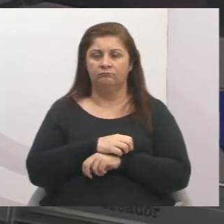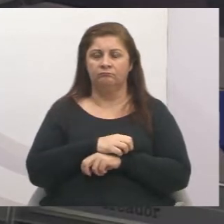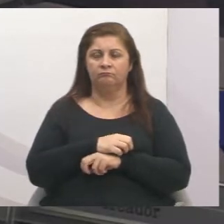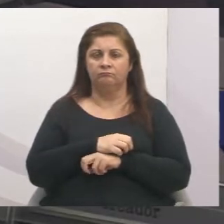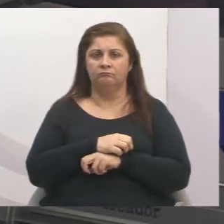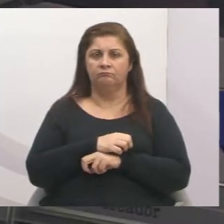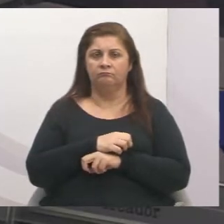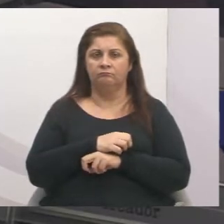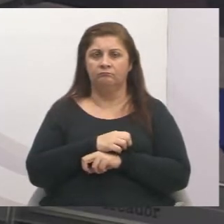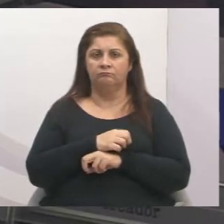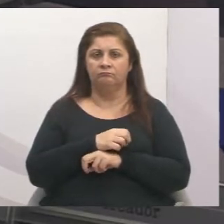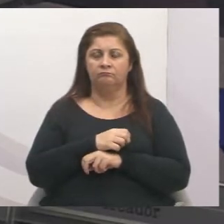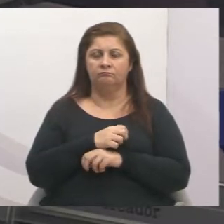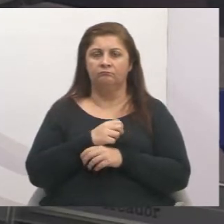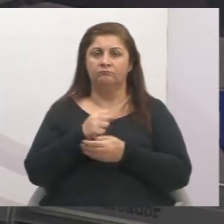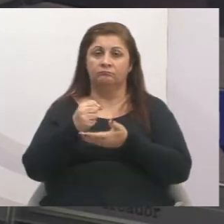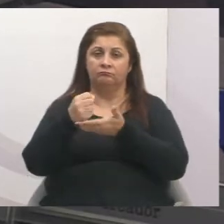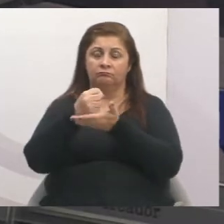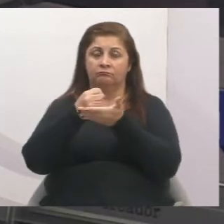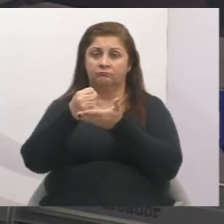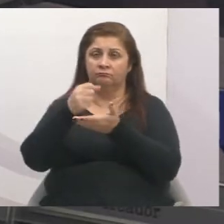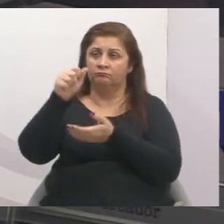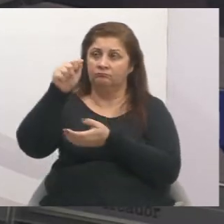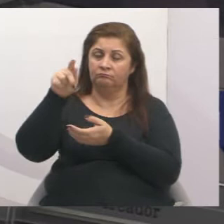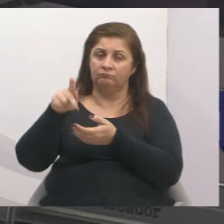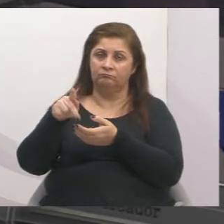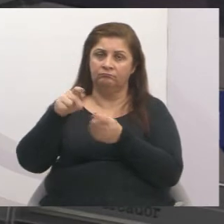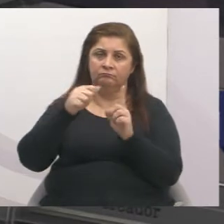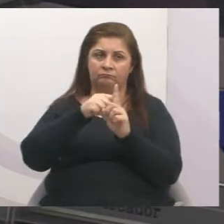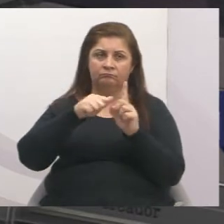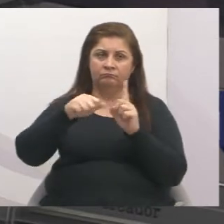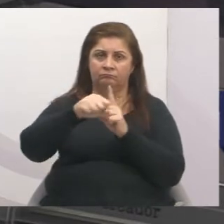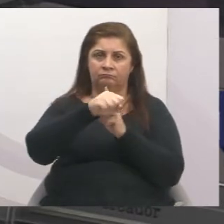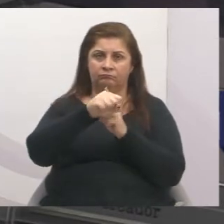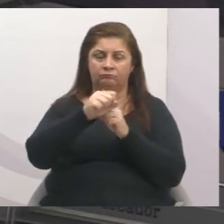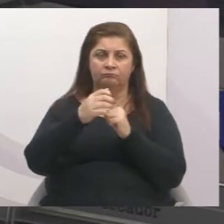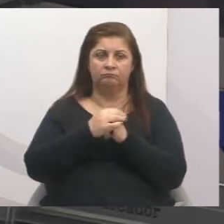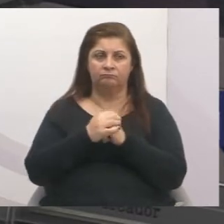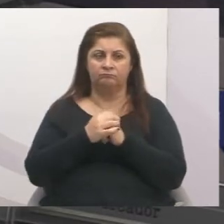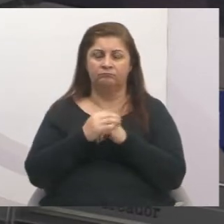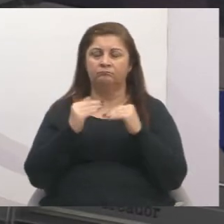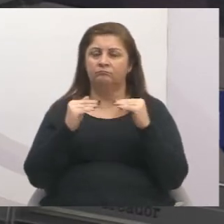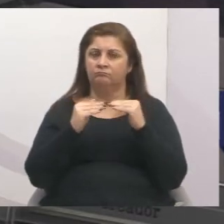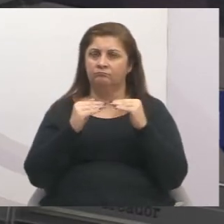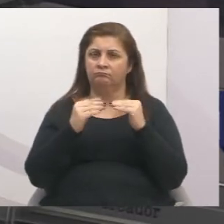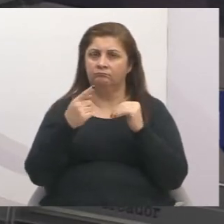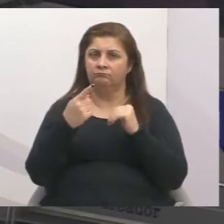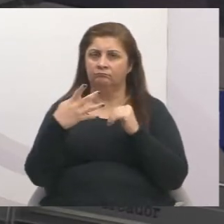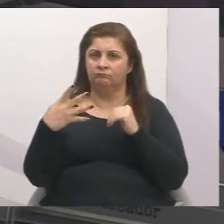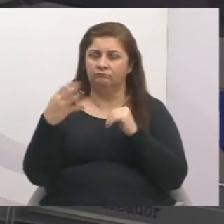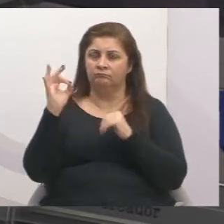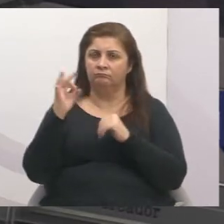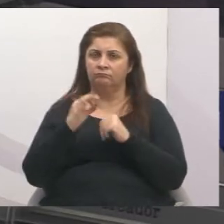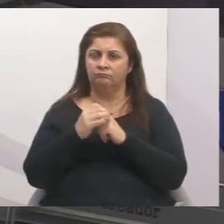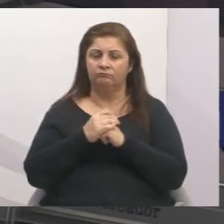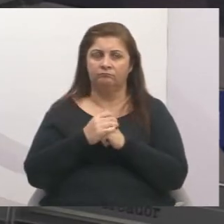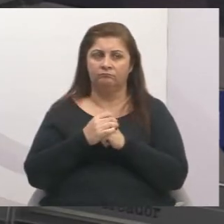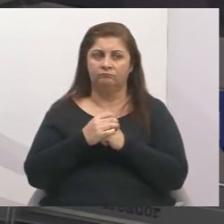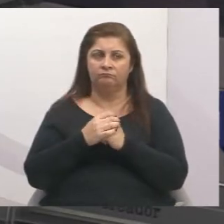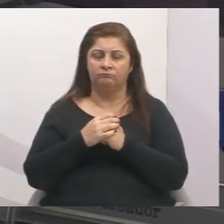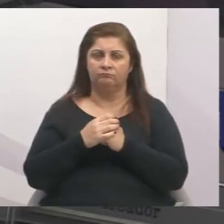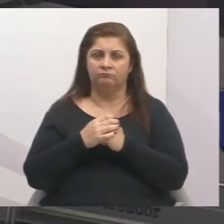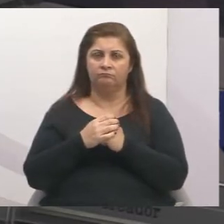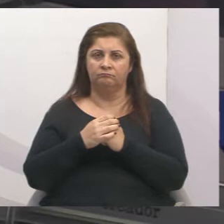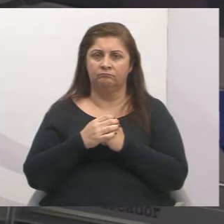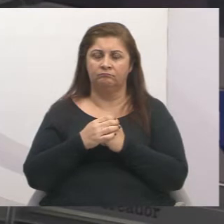da Previdência, que é o social. Concordo que os 14%, mesmo colocando o